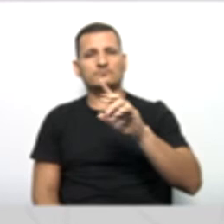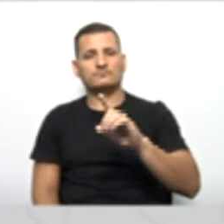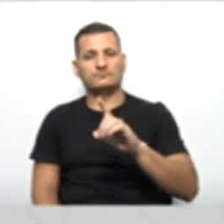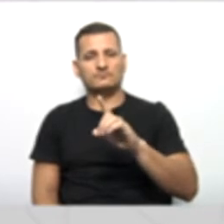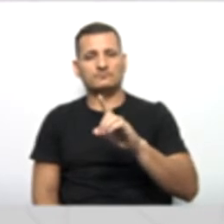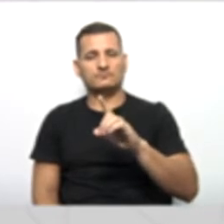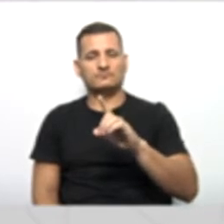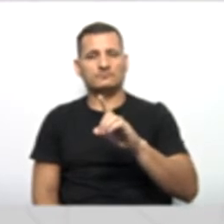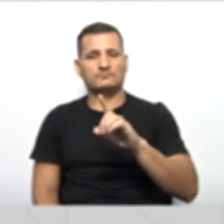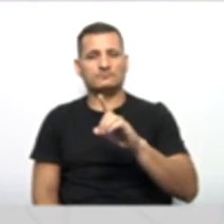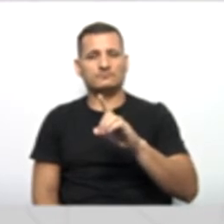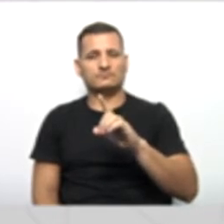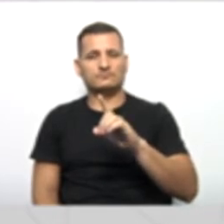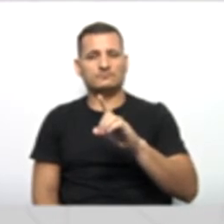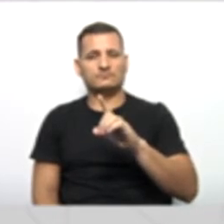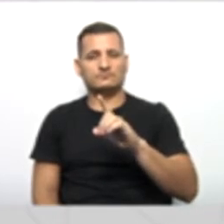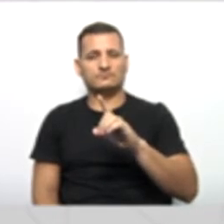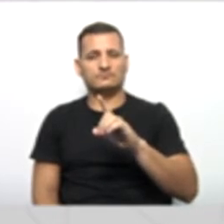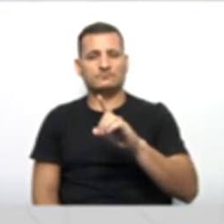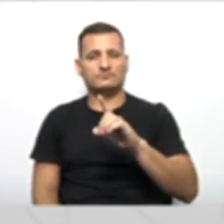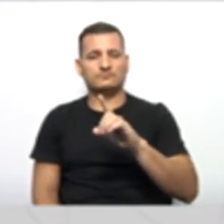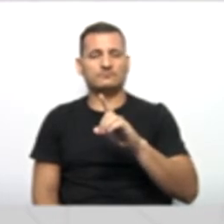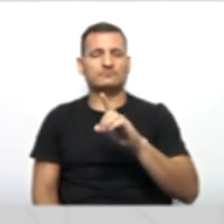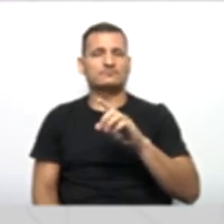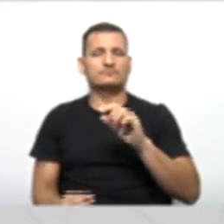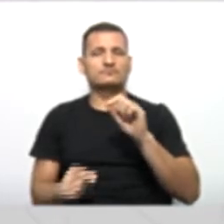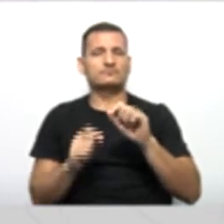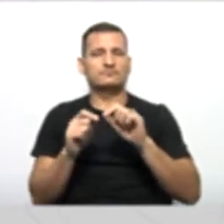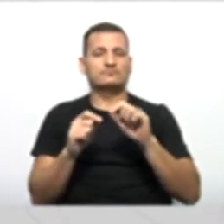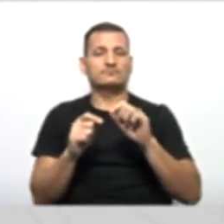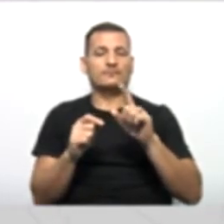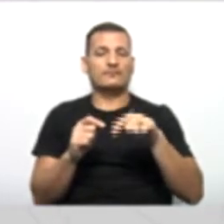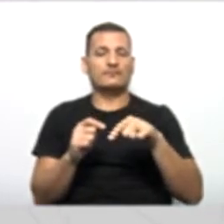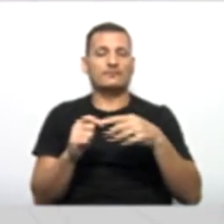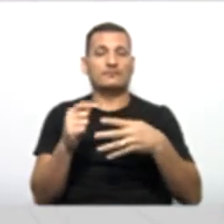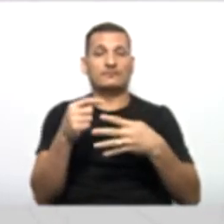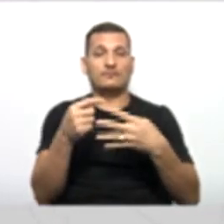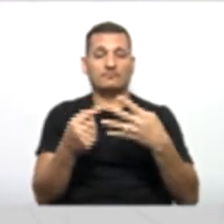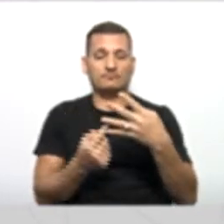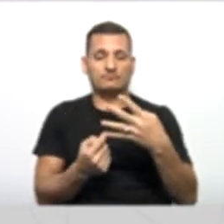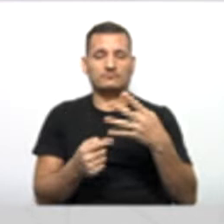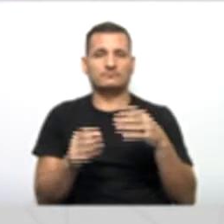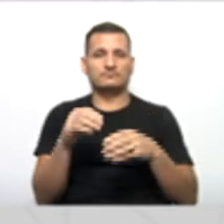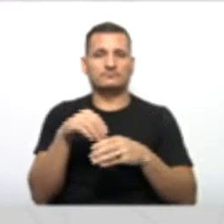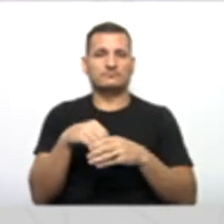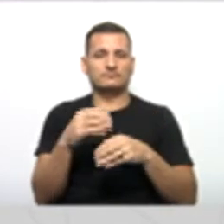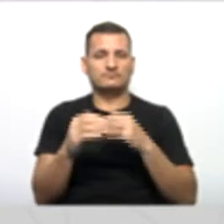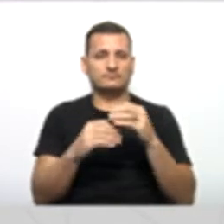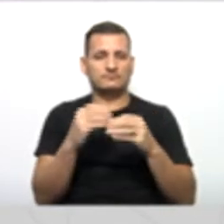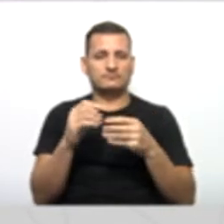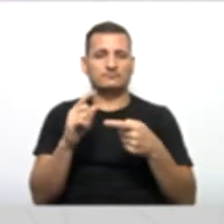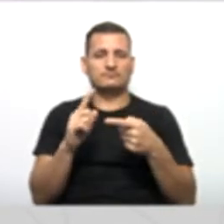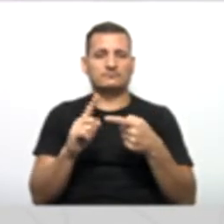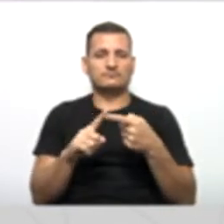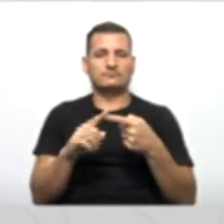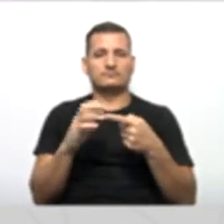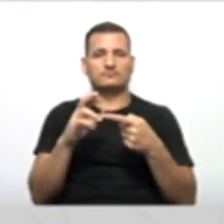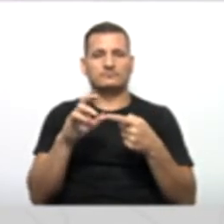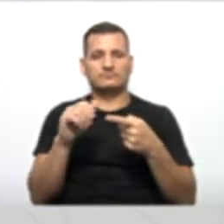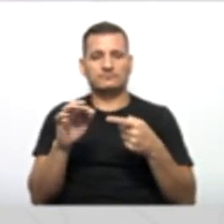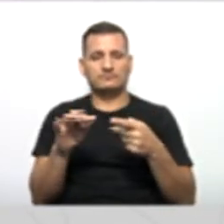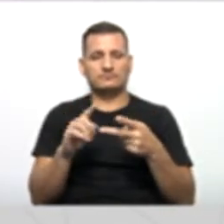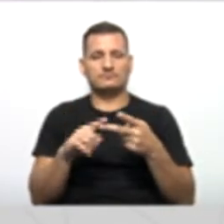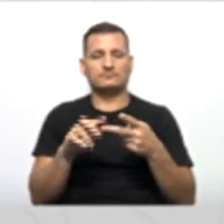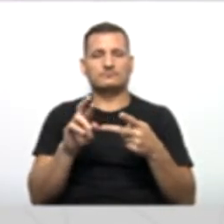acrônimo para as quatro operações básicas de um banco de dados o cliente wind